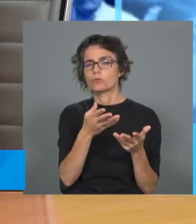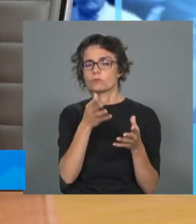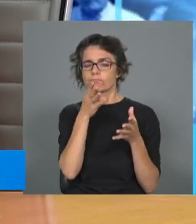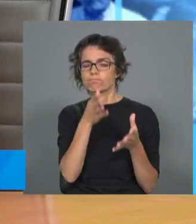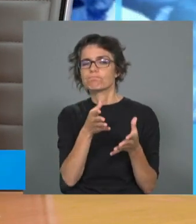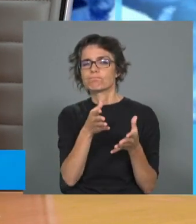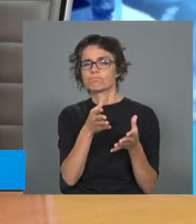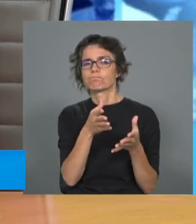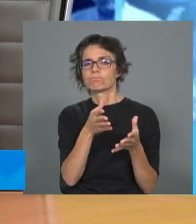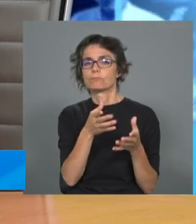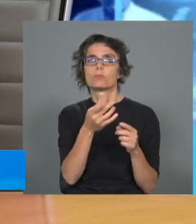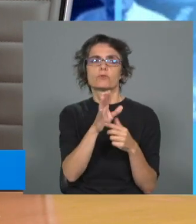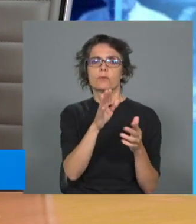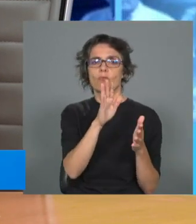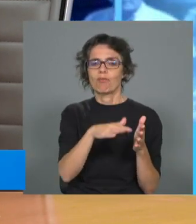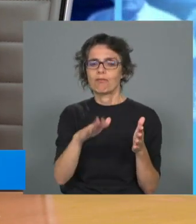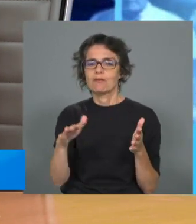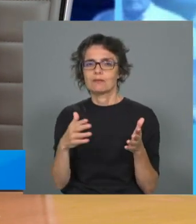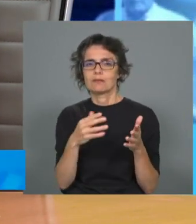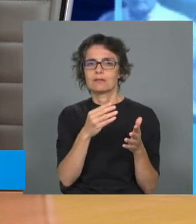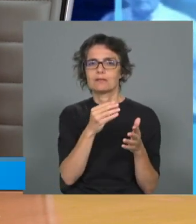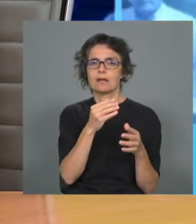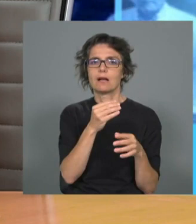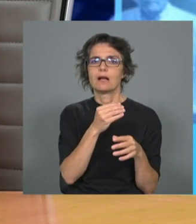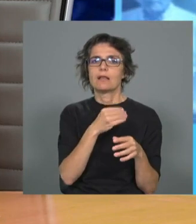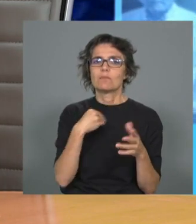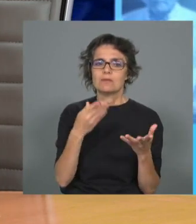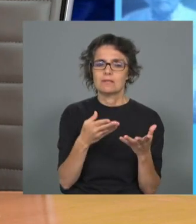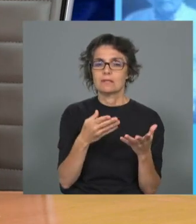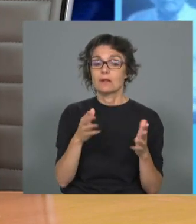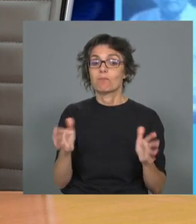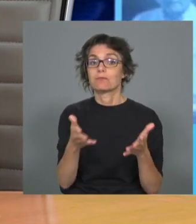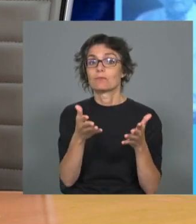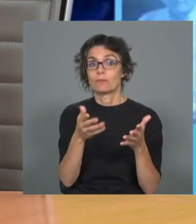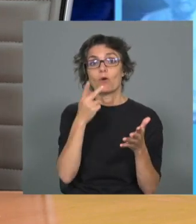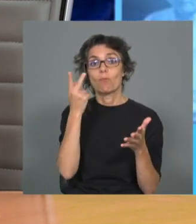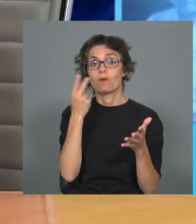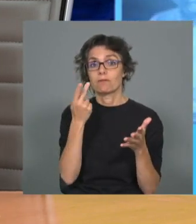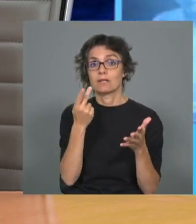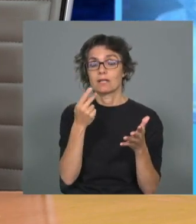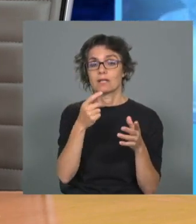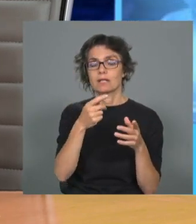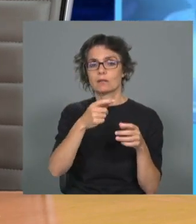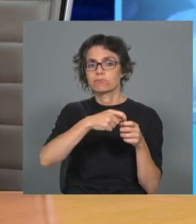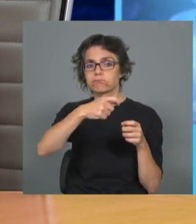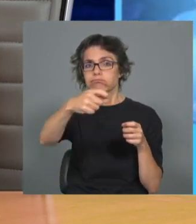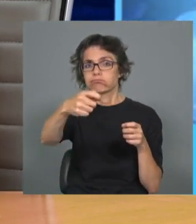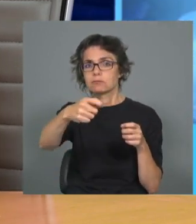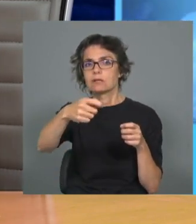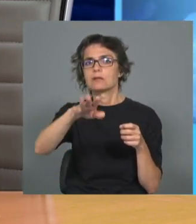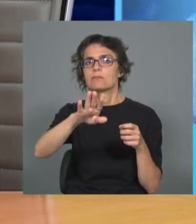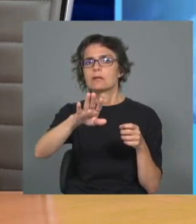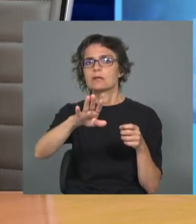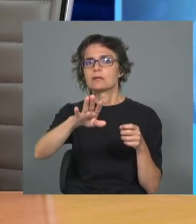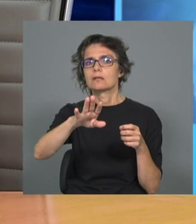não só no campo da medicina, mas em várias áreas do saber, de facto, para promovermos uma vida mais longa, mas perante